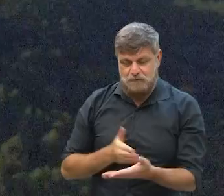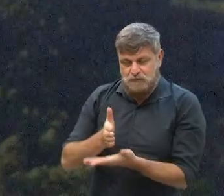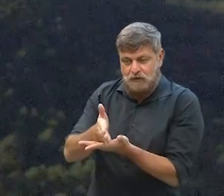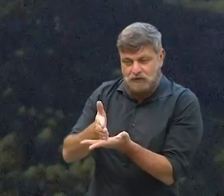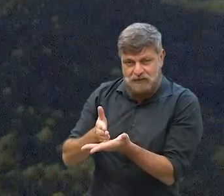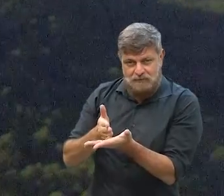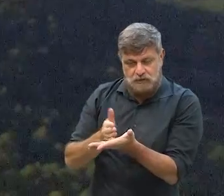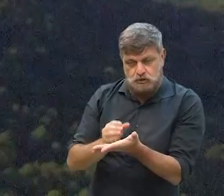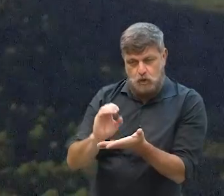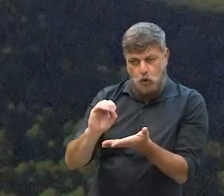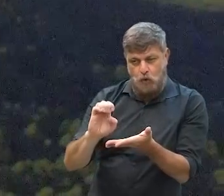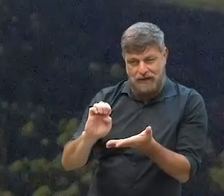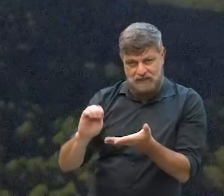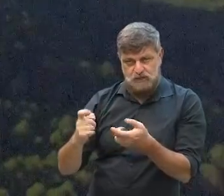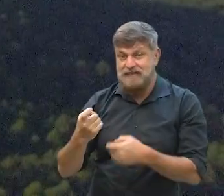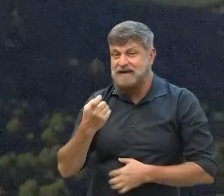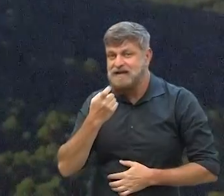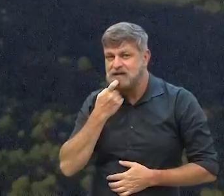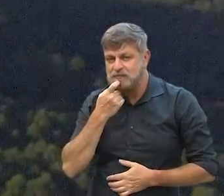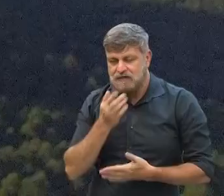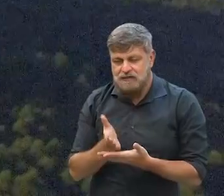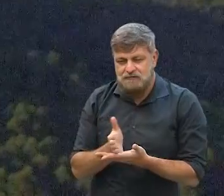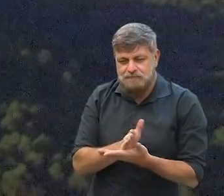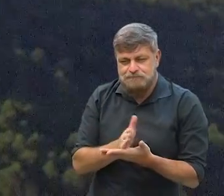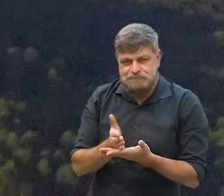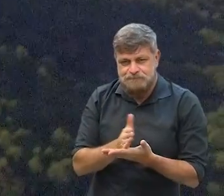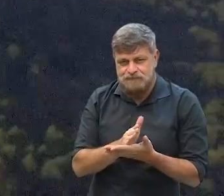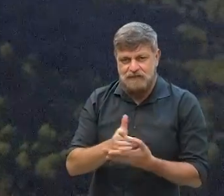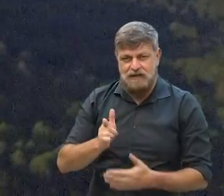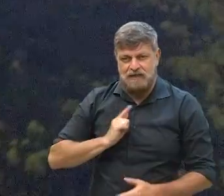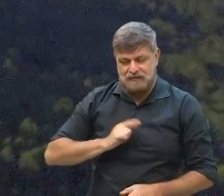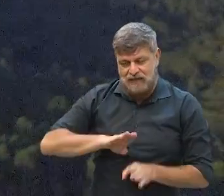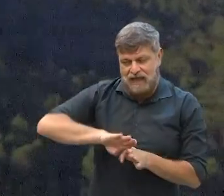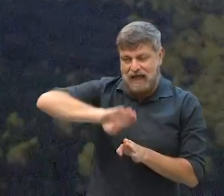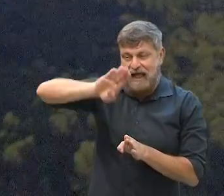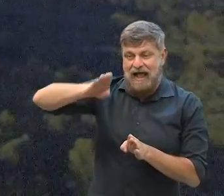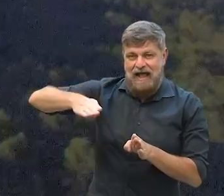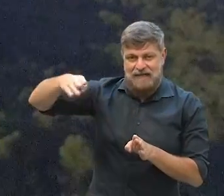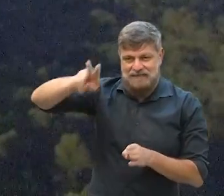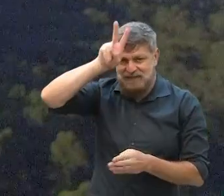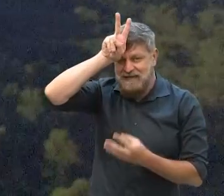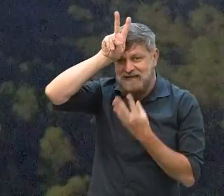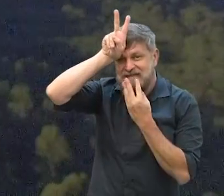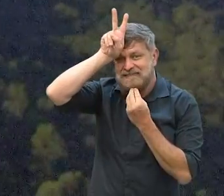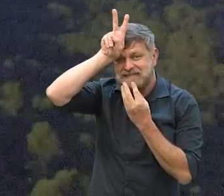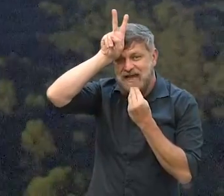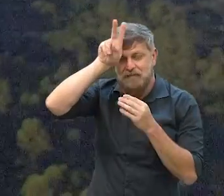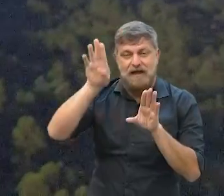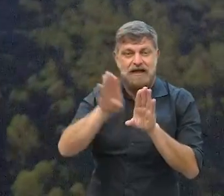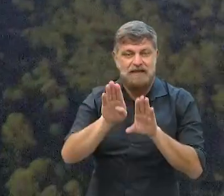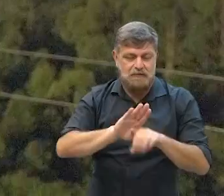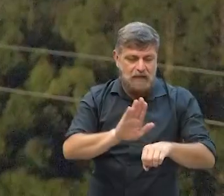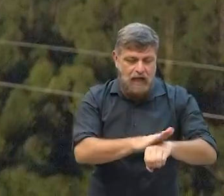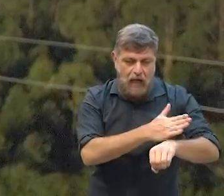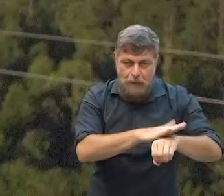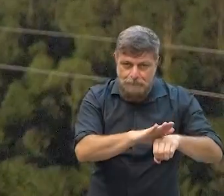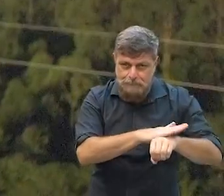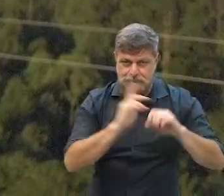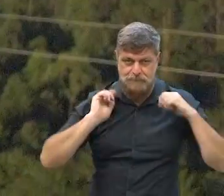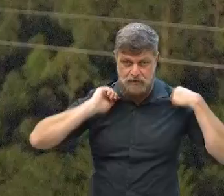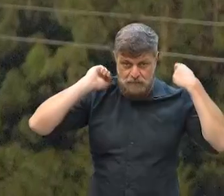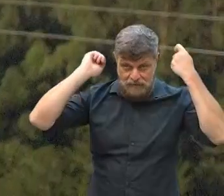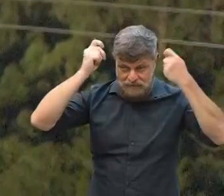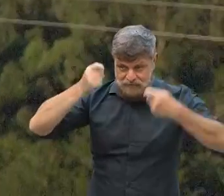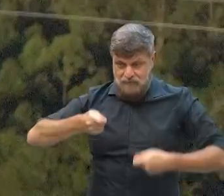lado oeste com Campinas, demarcados no alto da Serra das Cabras, e ainda com Amparo, Bragança